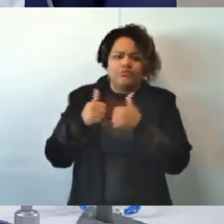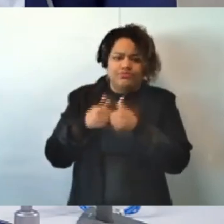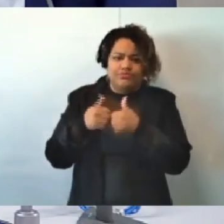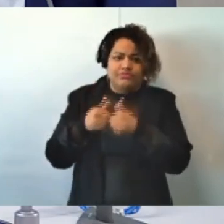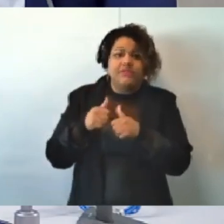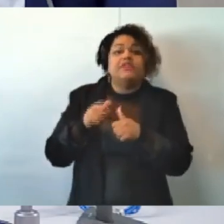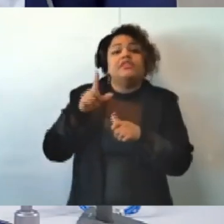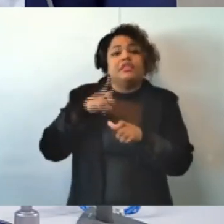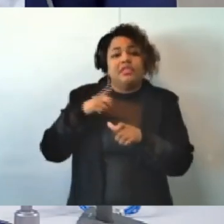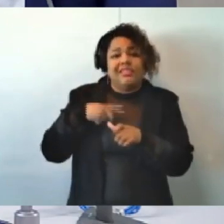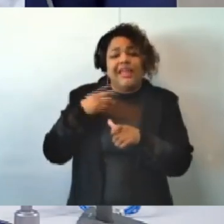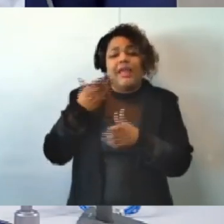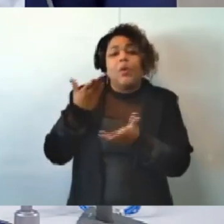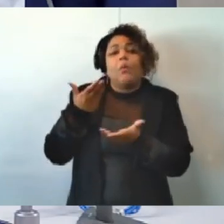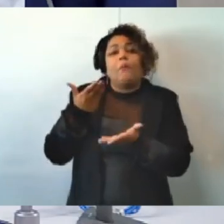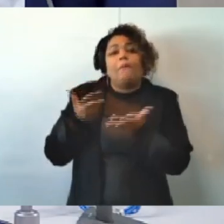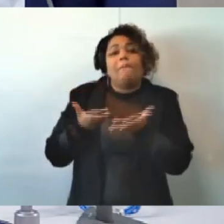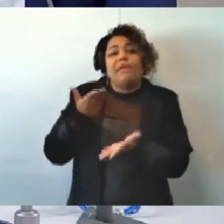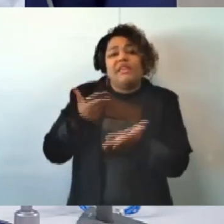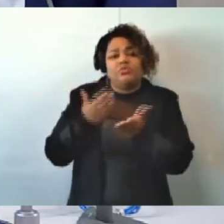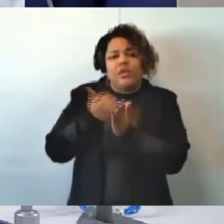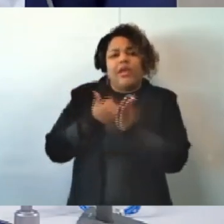da Silva, líder comunitária.